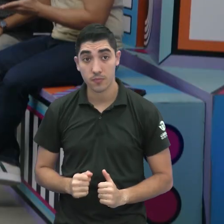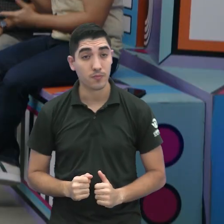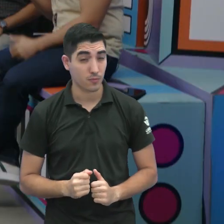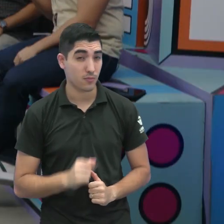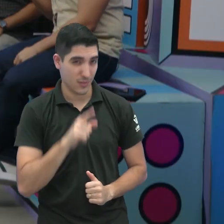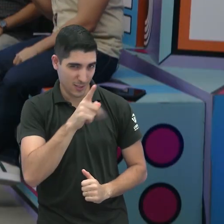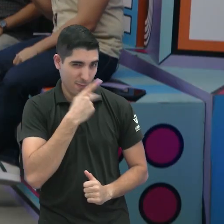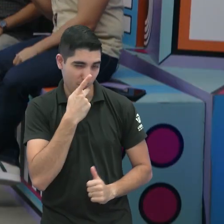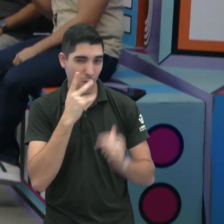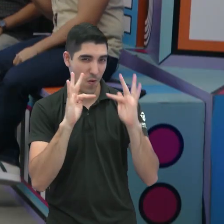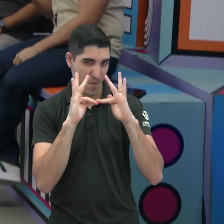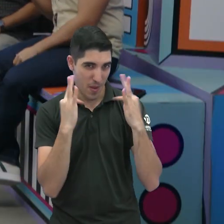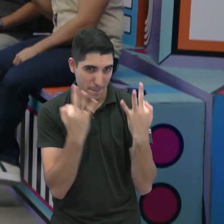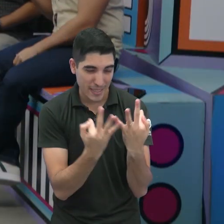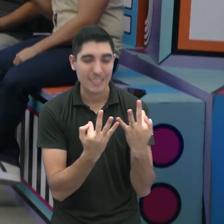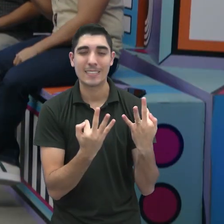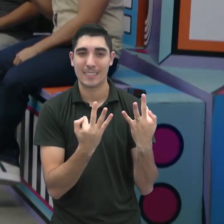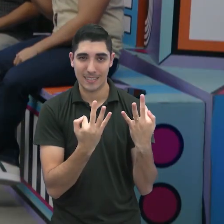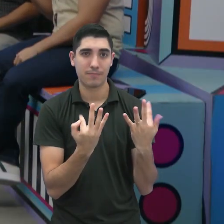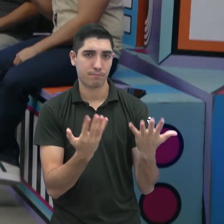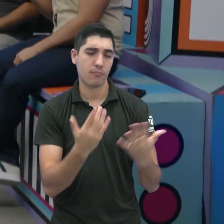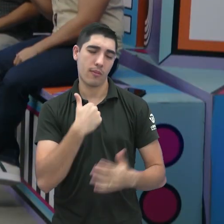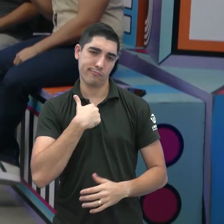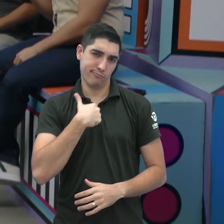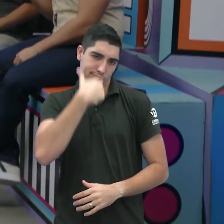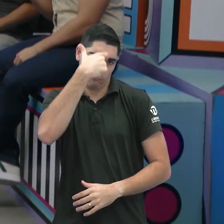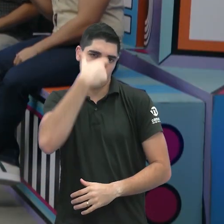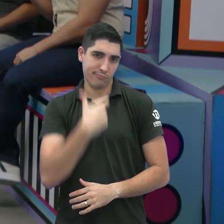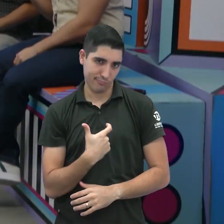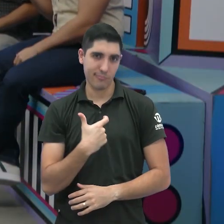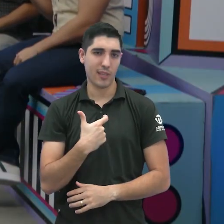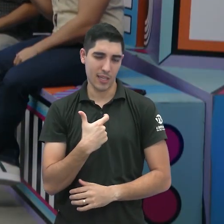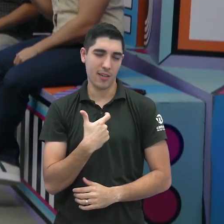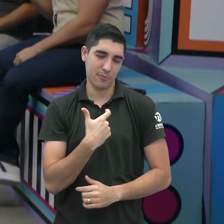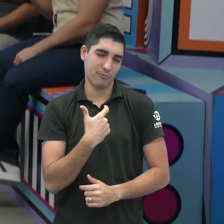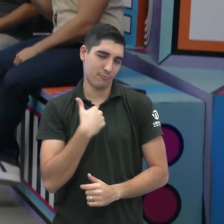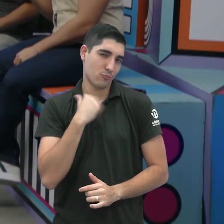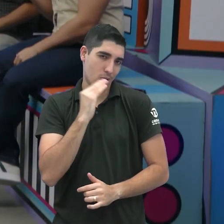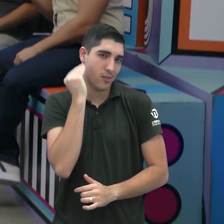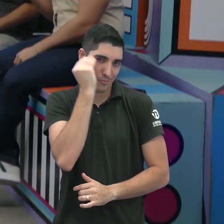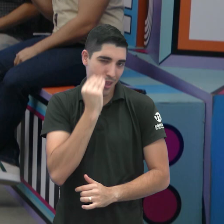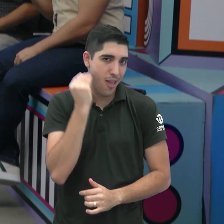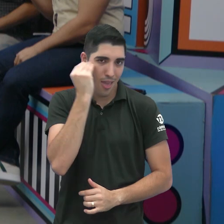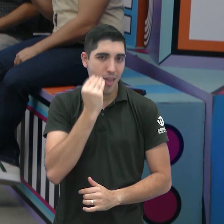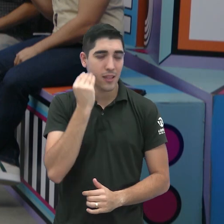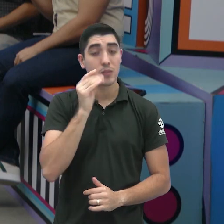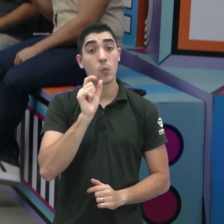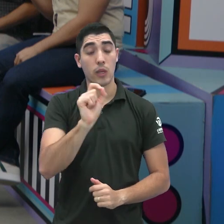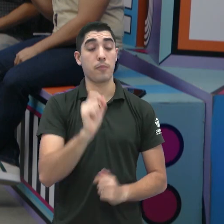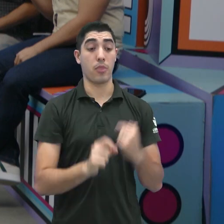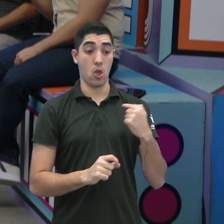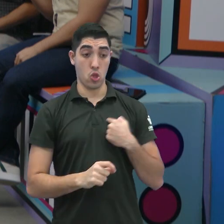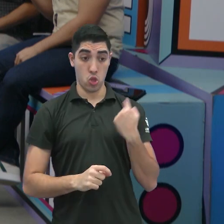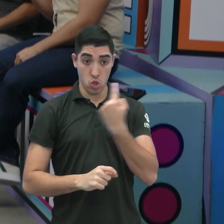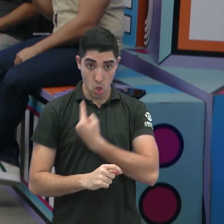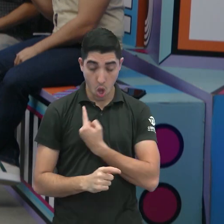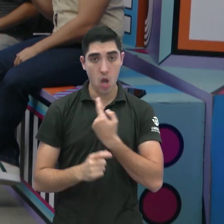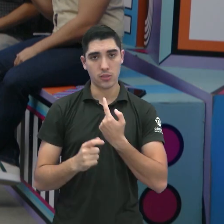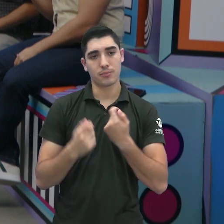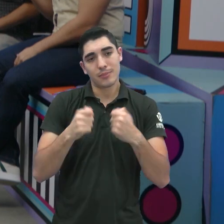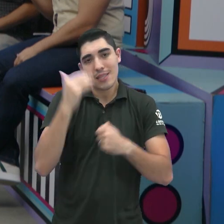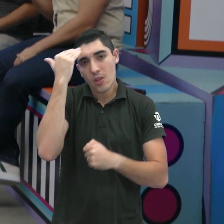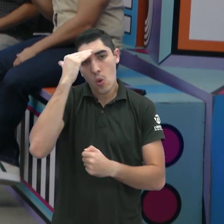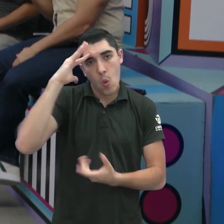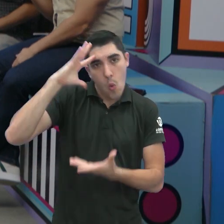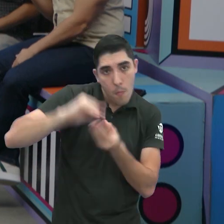fala de família, eu acho que nós, né, eu me coloco aí, né, enquanto família, a gente tem que entender que os